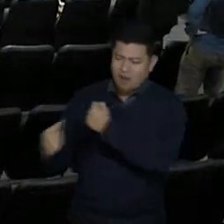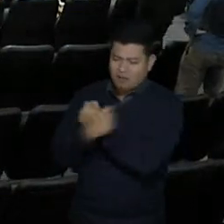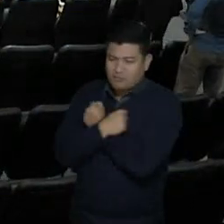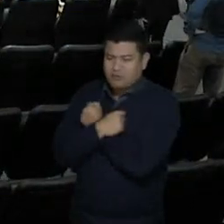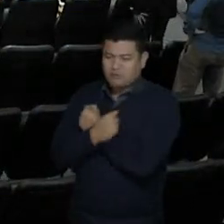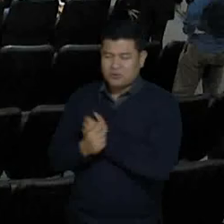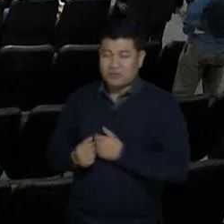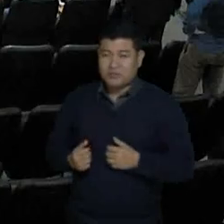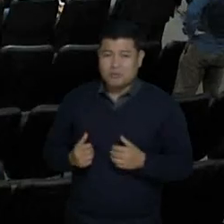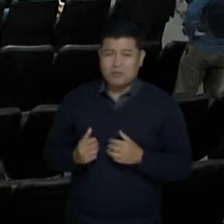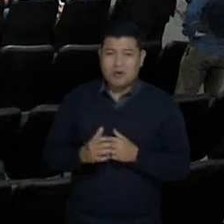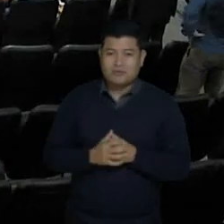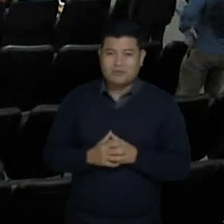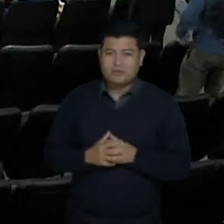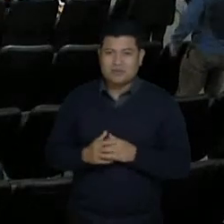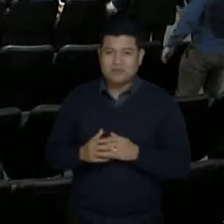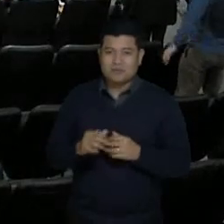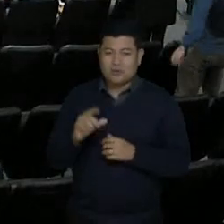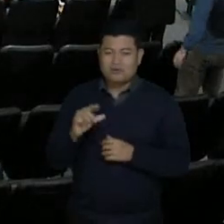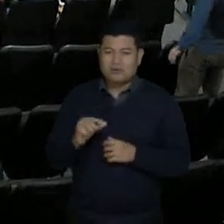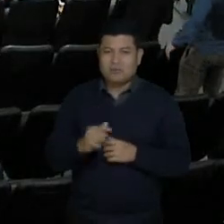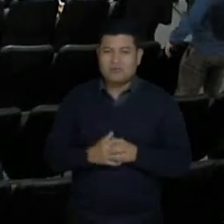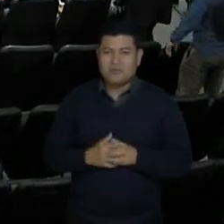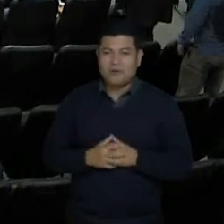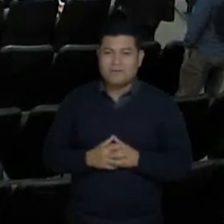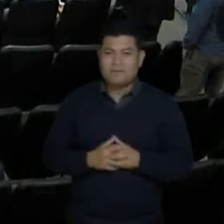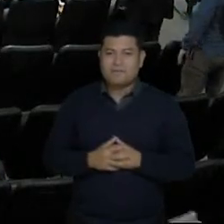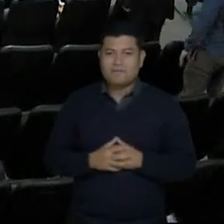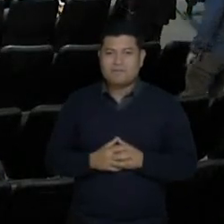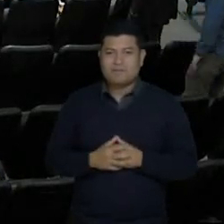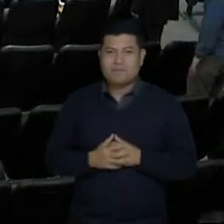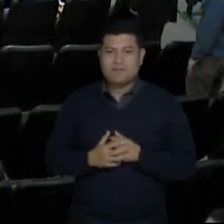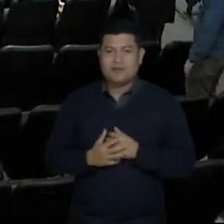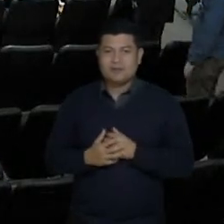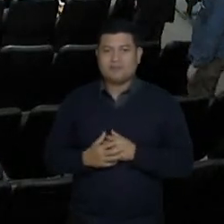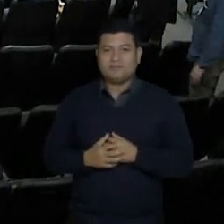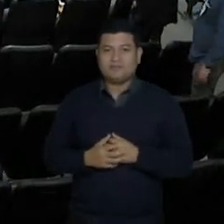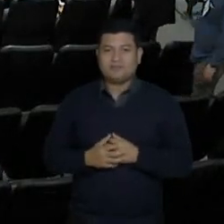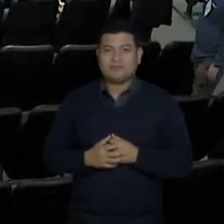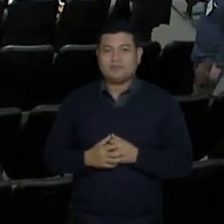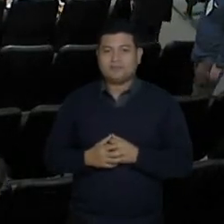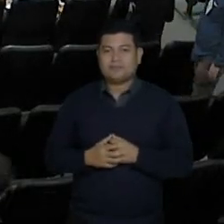que que veio fazer aqui hoje ah que